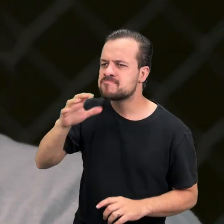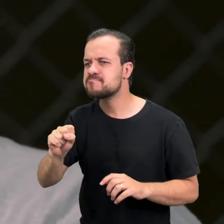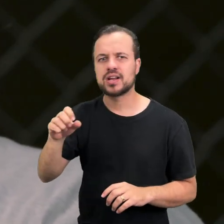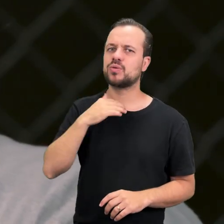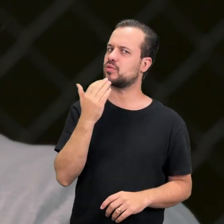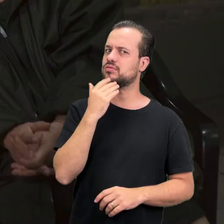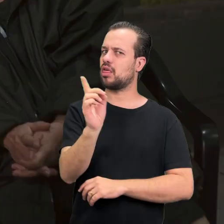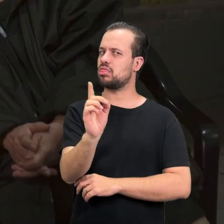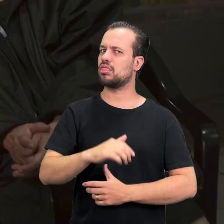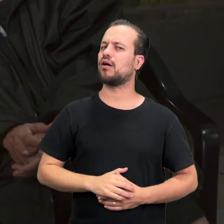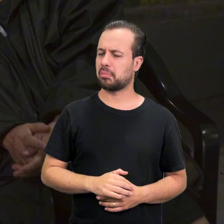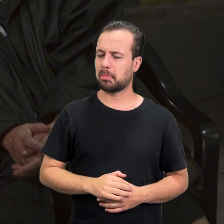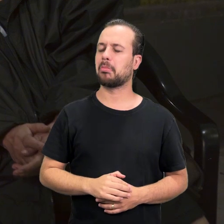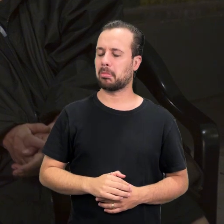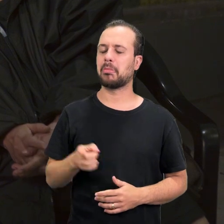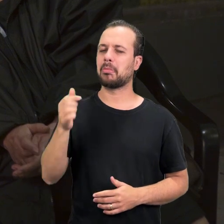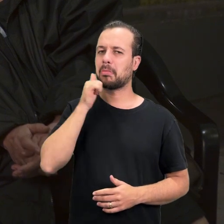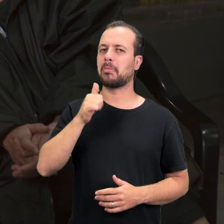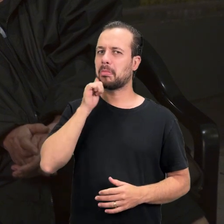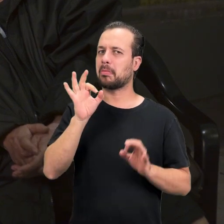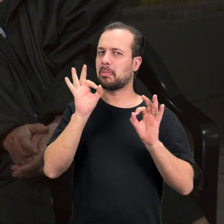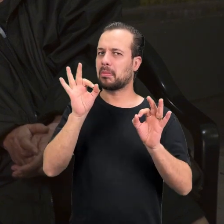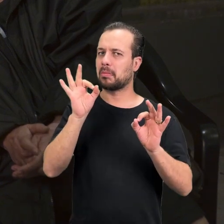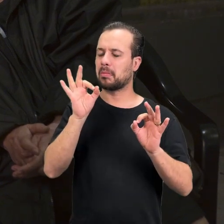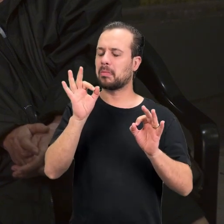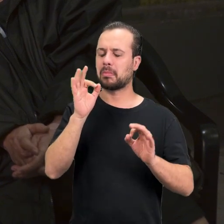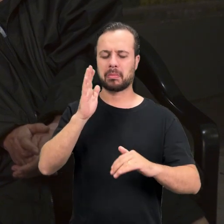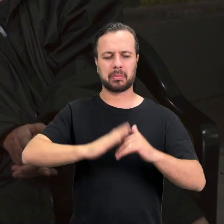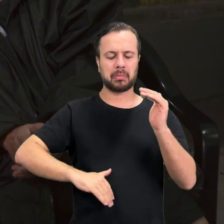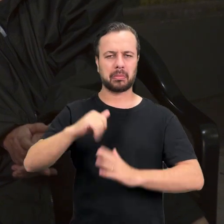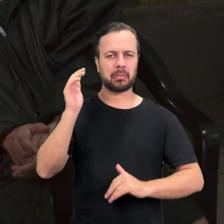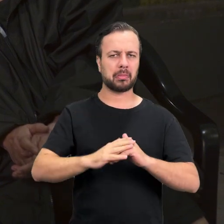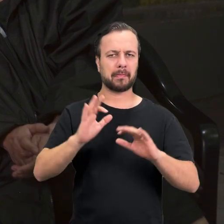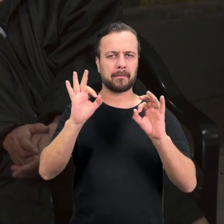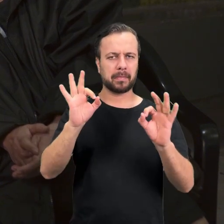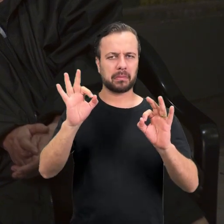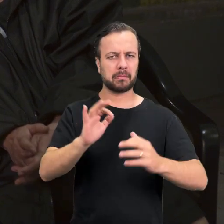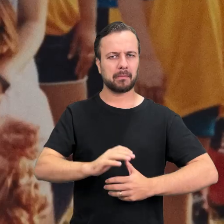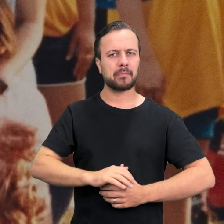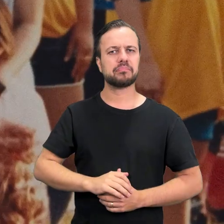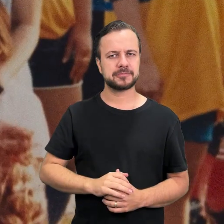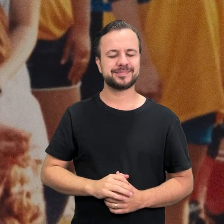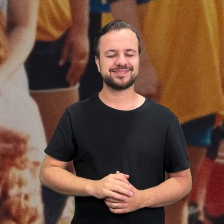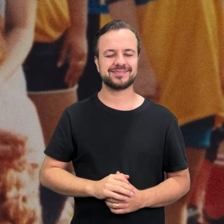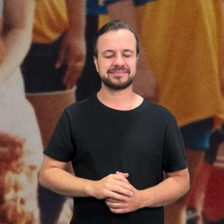ela. Ela jogava muito bem, jogava muito. Então, a menina que jogava...